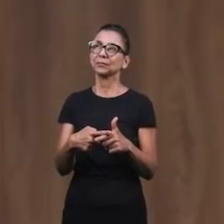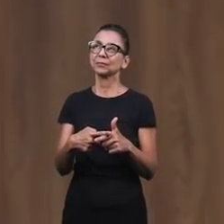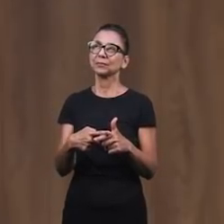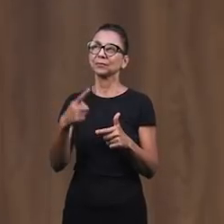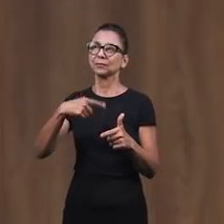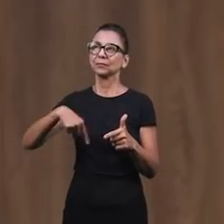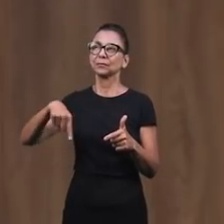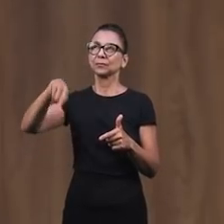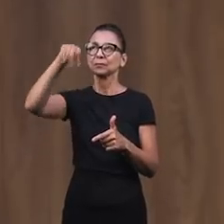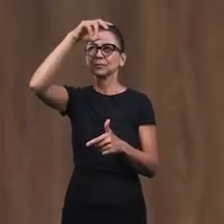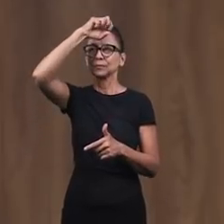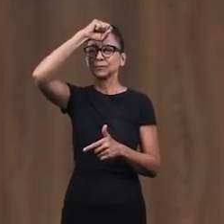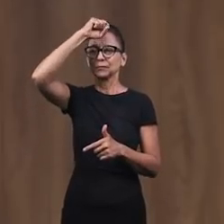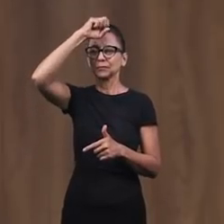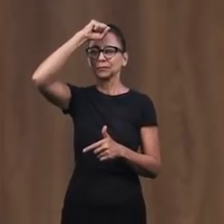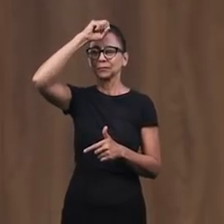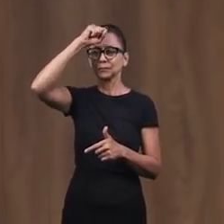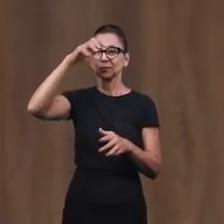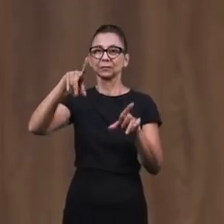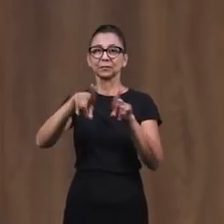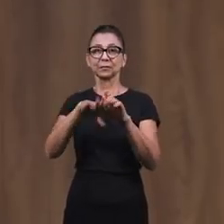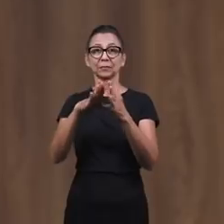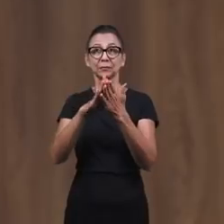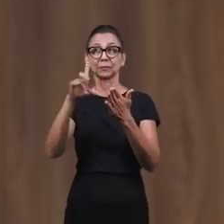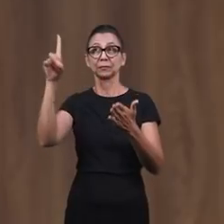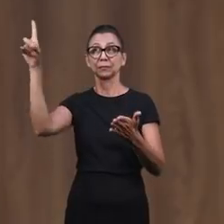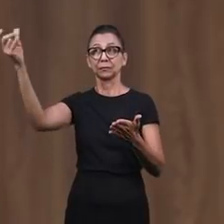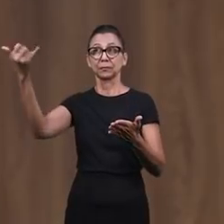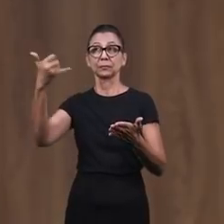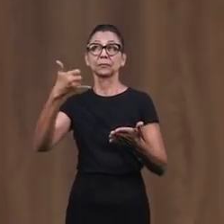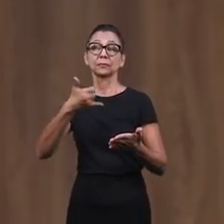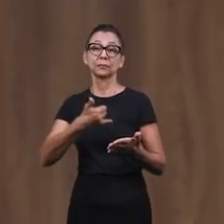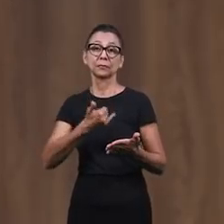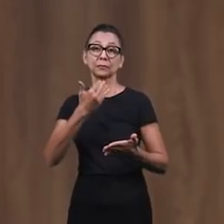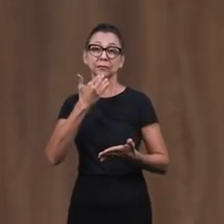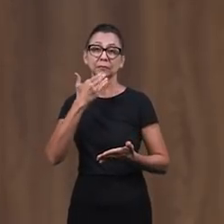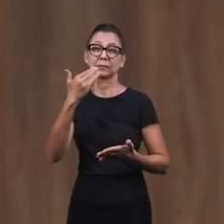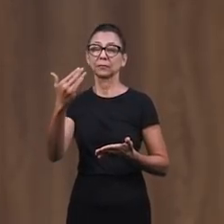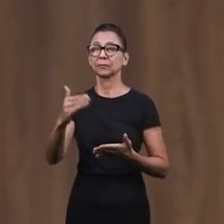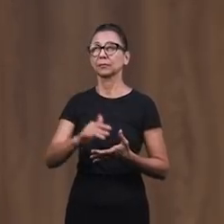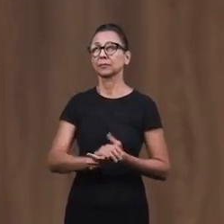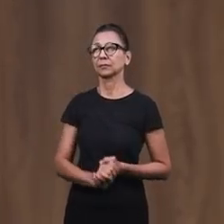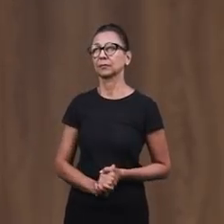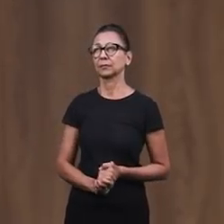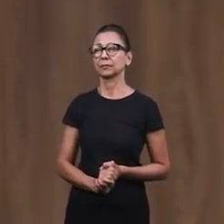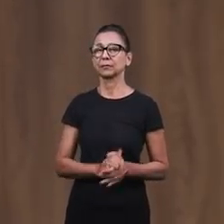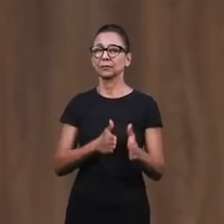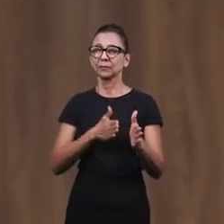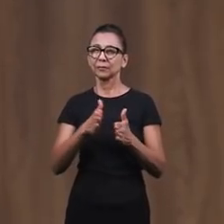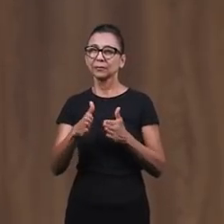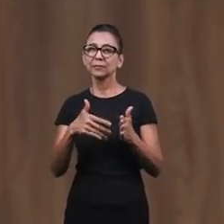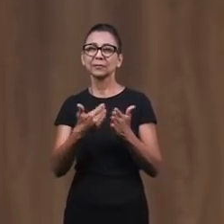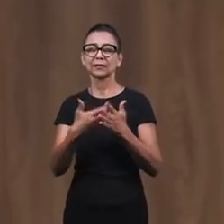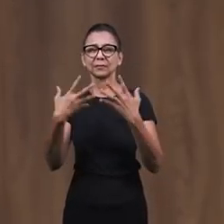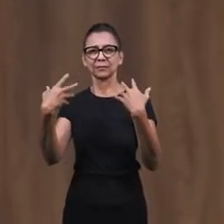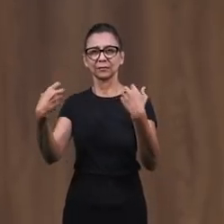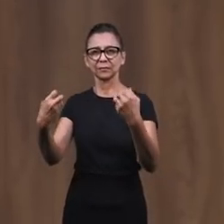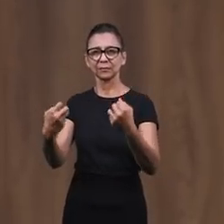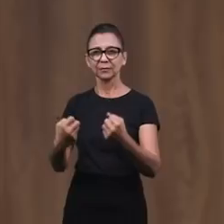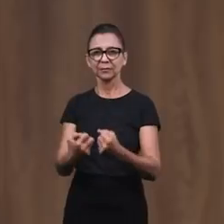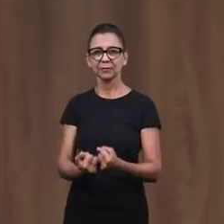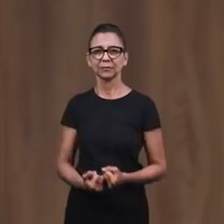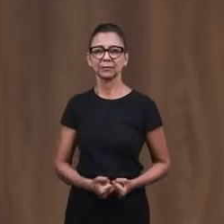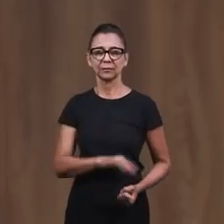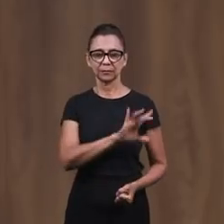aprendizado. Senhor, porque a Tua palavra tem falado aos nossos corações. E pedimos, aceita, Senhor, este